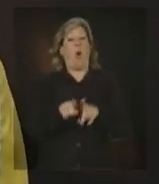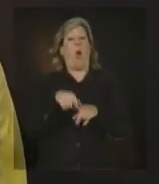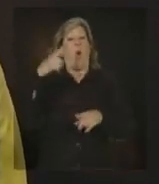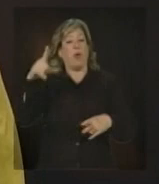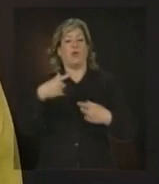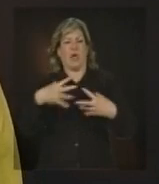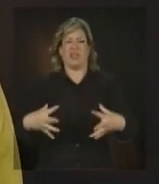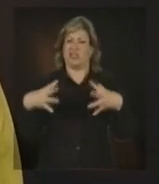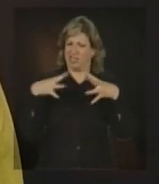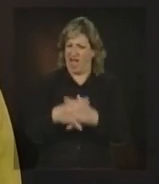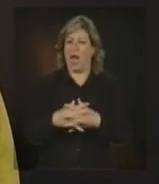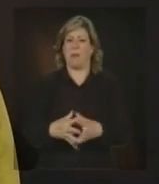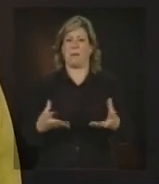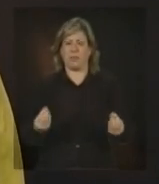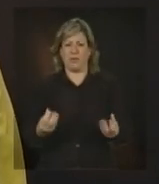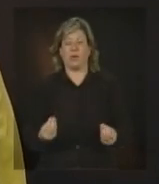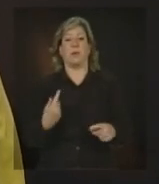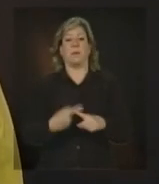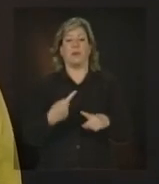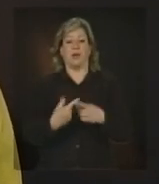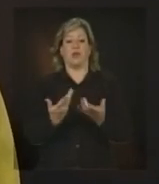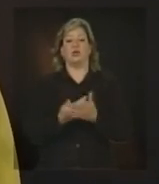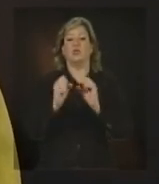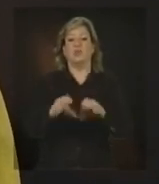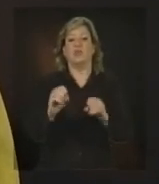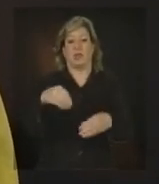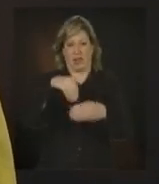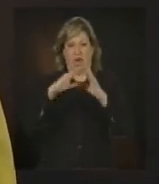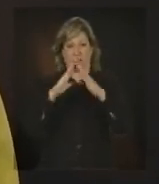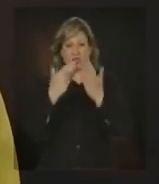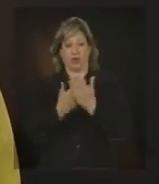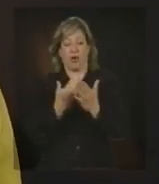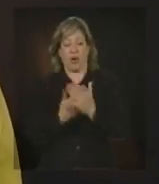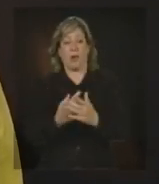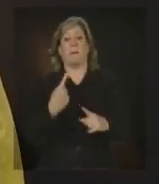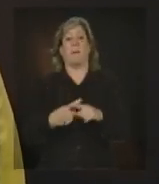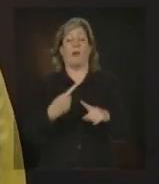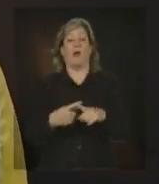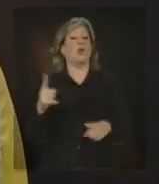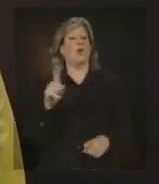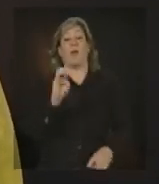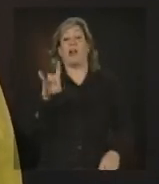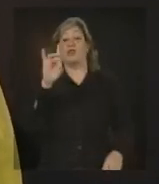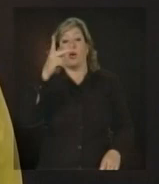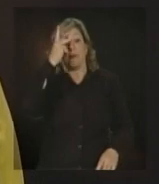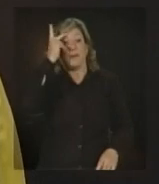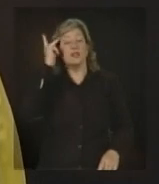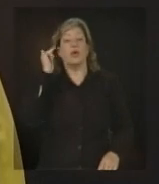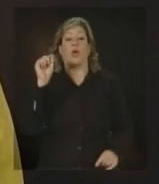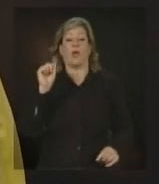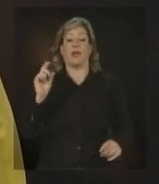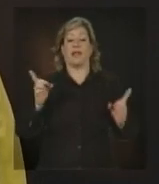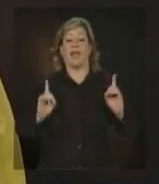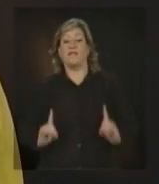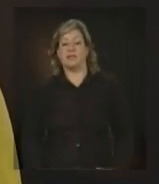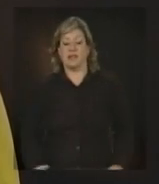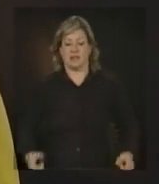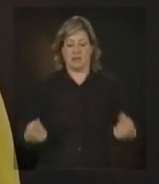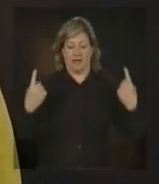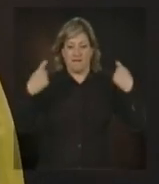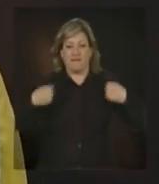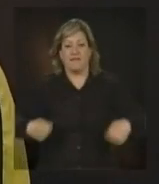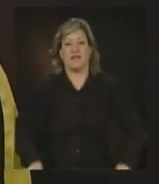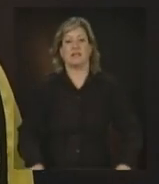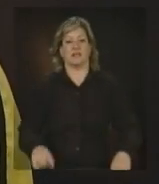atrapalha muito na parte do ensino na escola, que não são as pessoas só com deficiência motora que têm a dificuldade. O